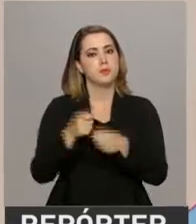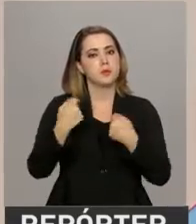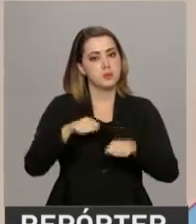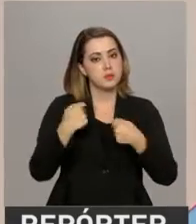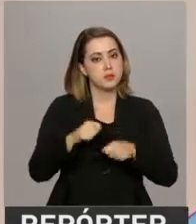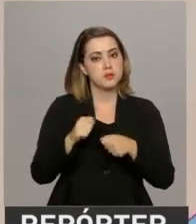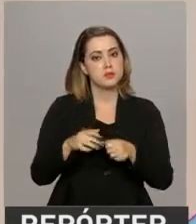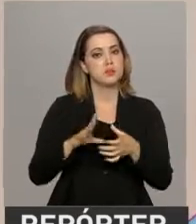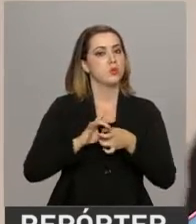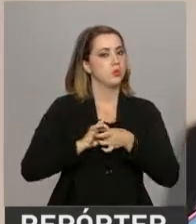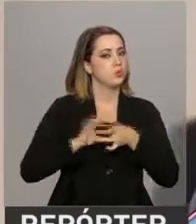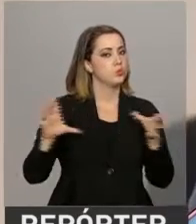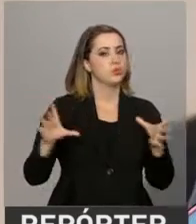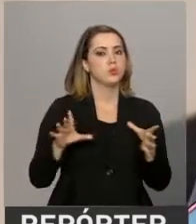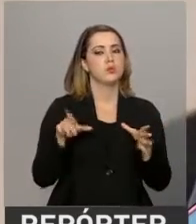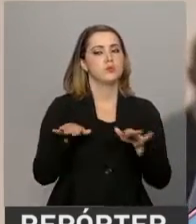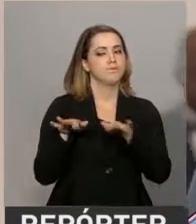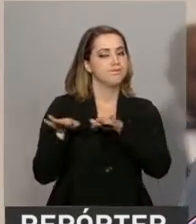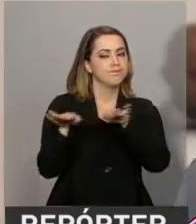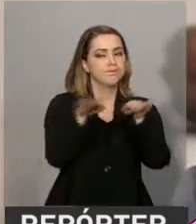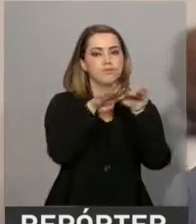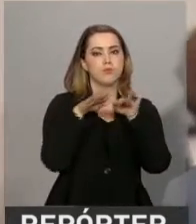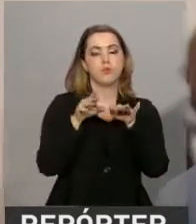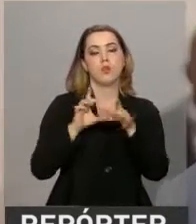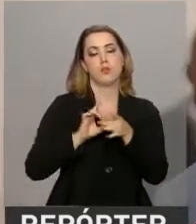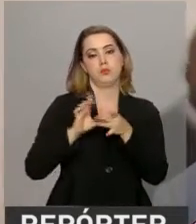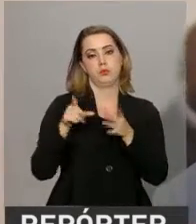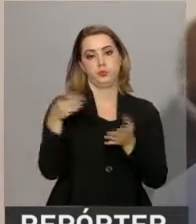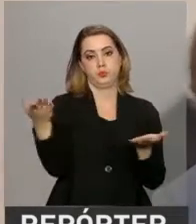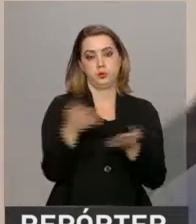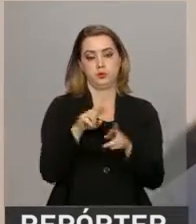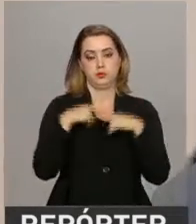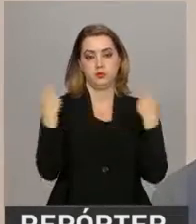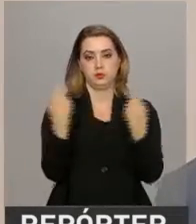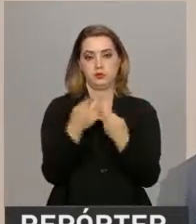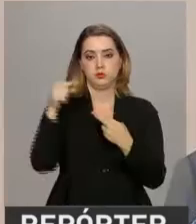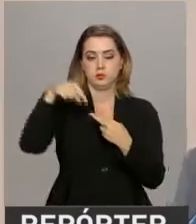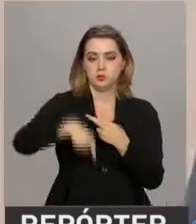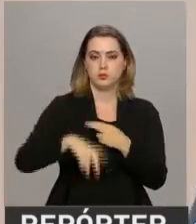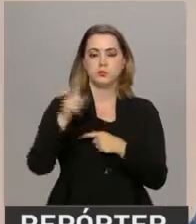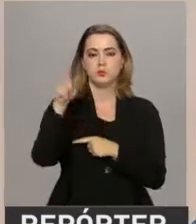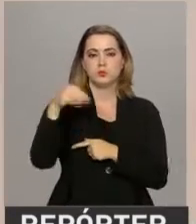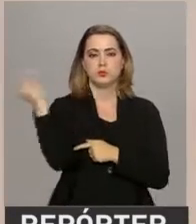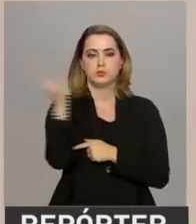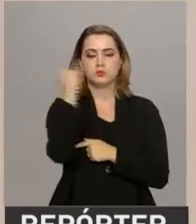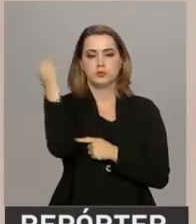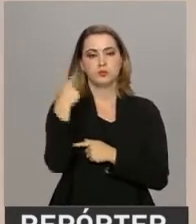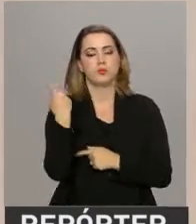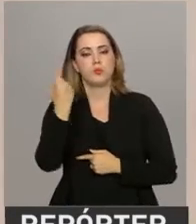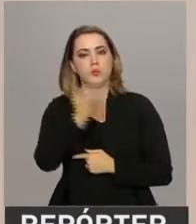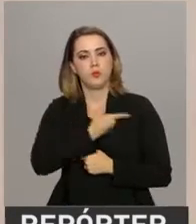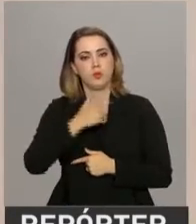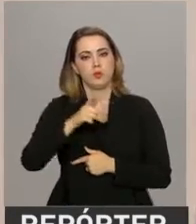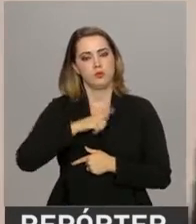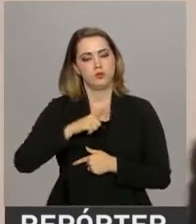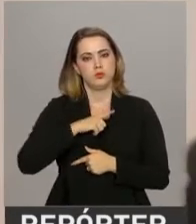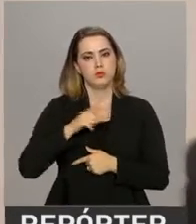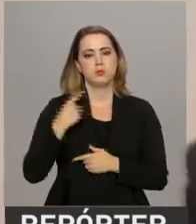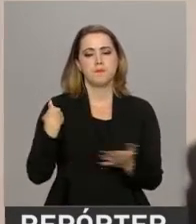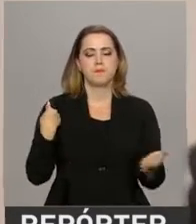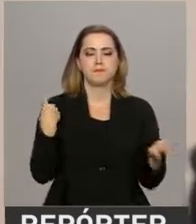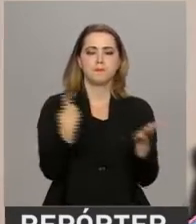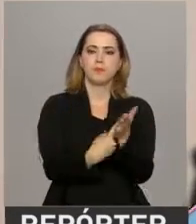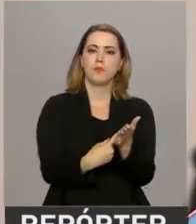e independente. Daí que essa reunião aqui, ela é fundamental, e nós temos o